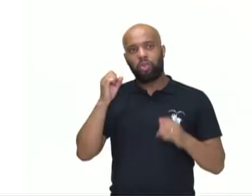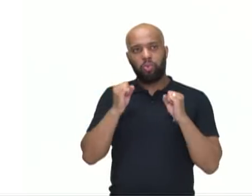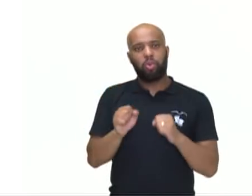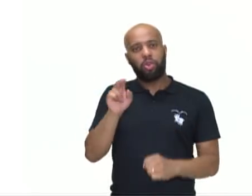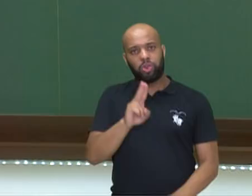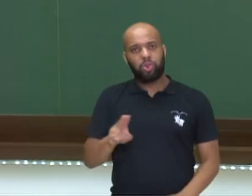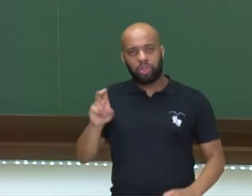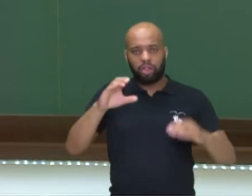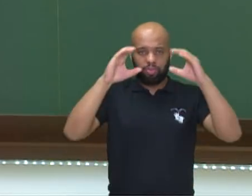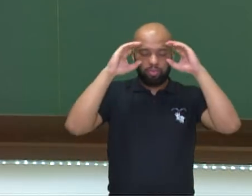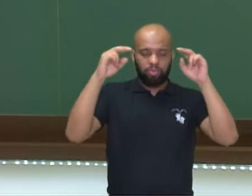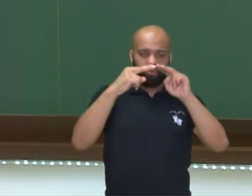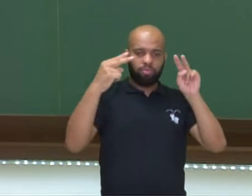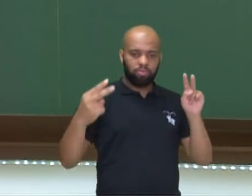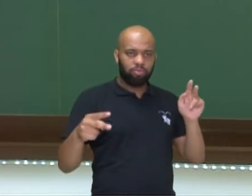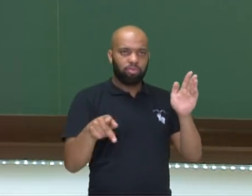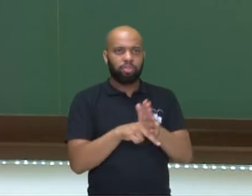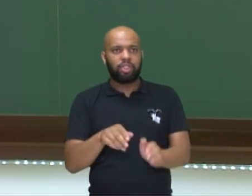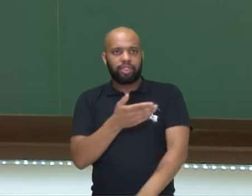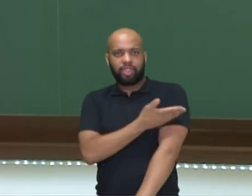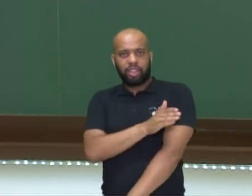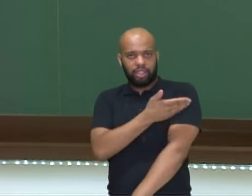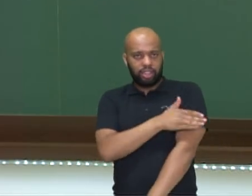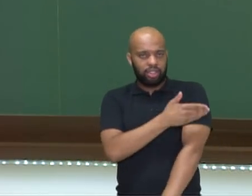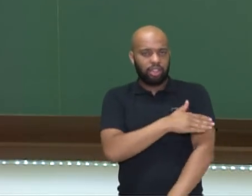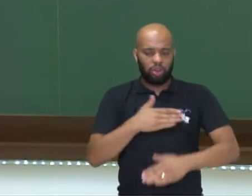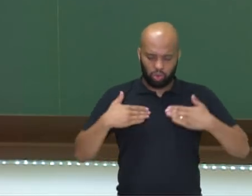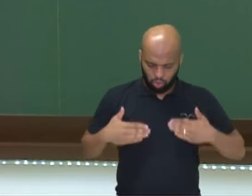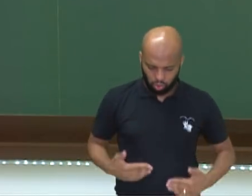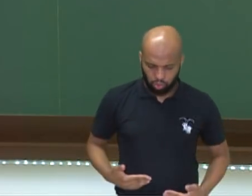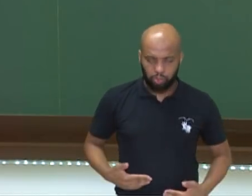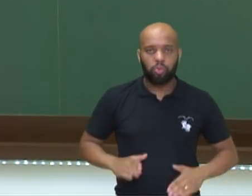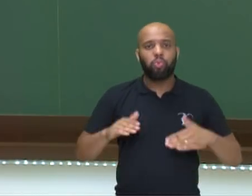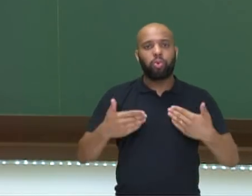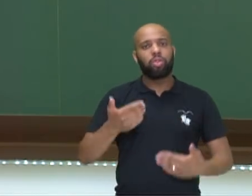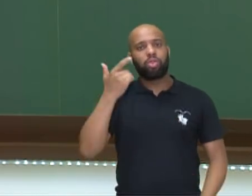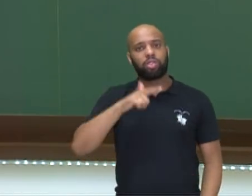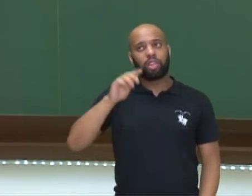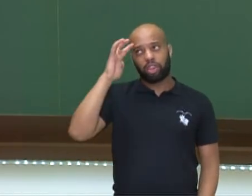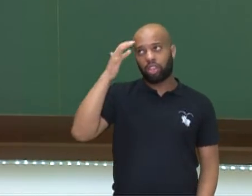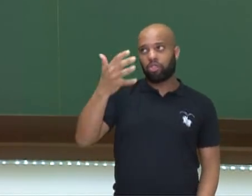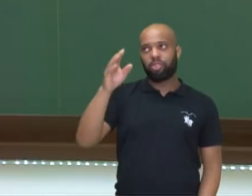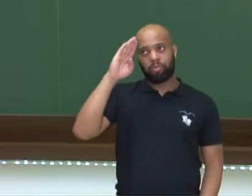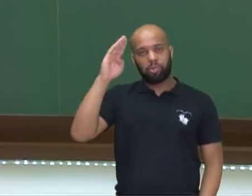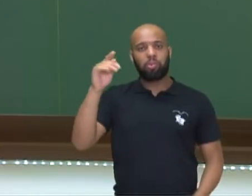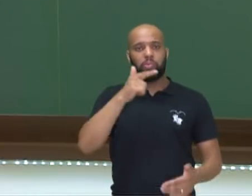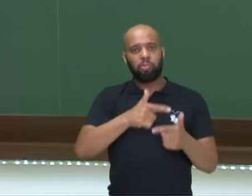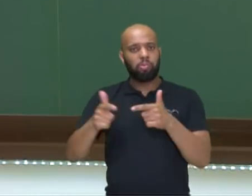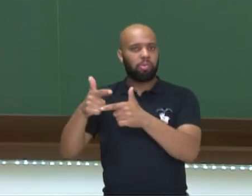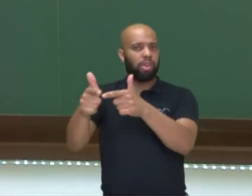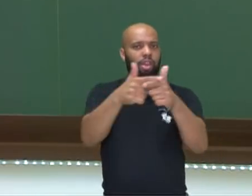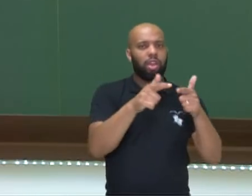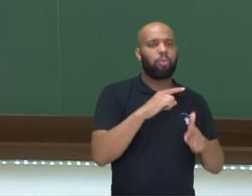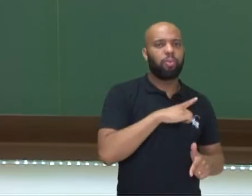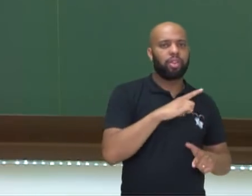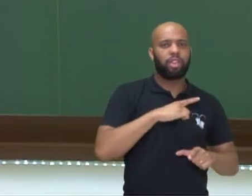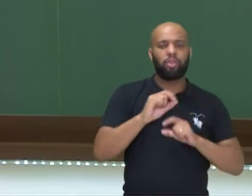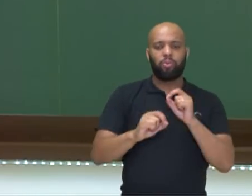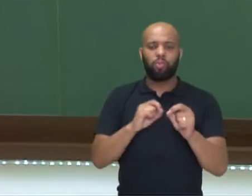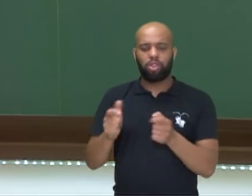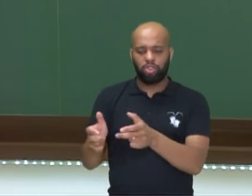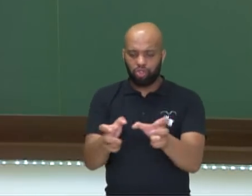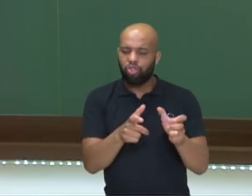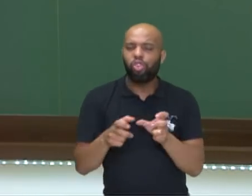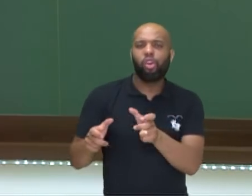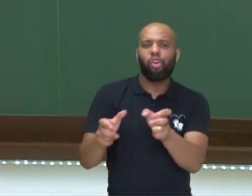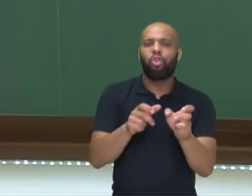a realidade virtual para o treino físico e, com isso, resolver um dos principais problemas dos jogos eletrônicos,